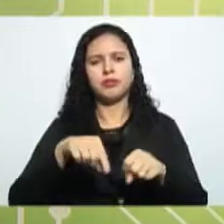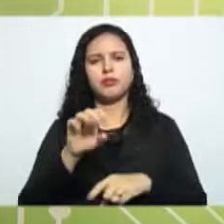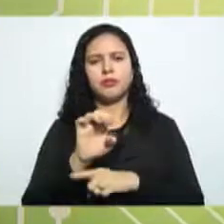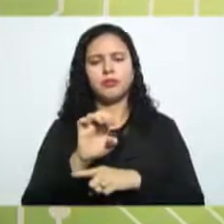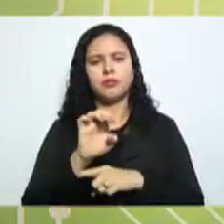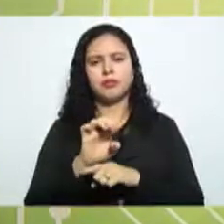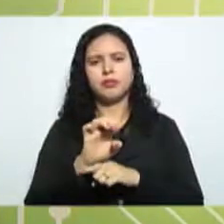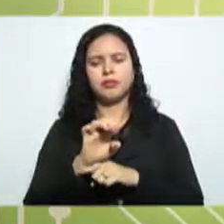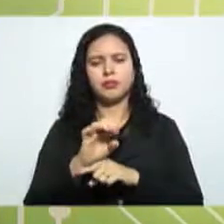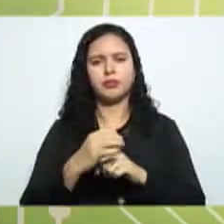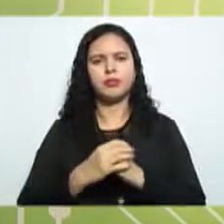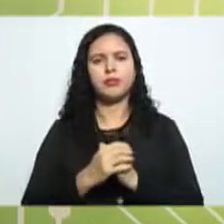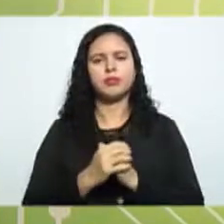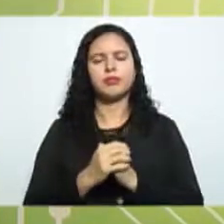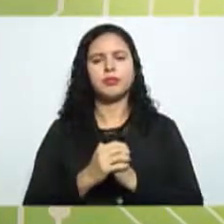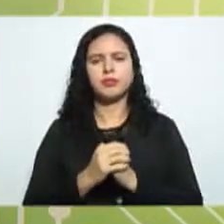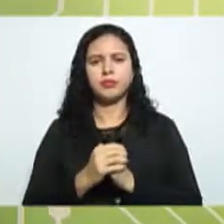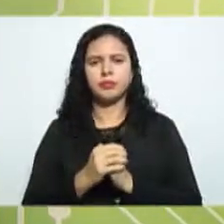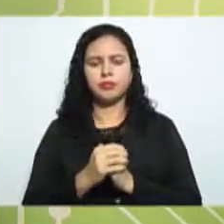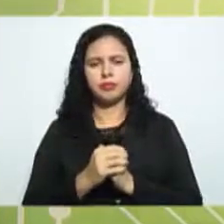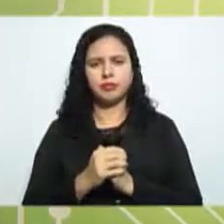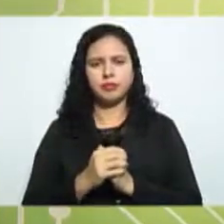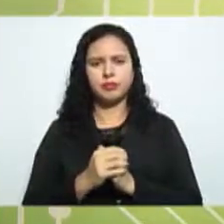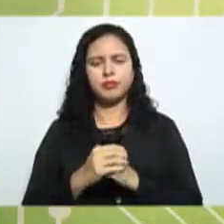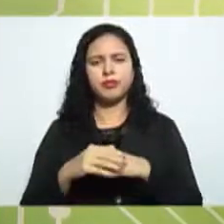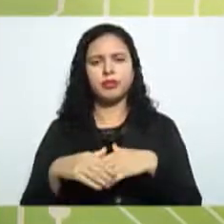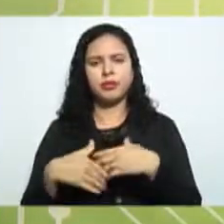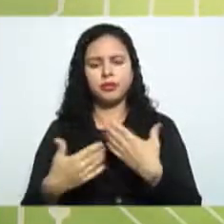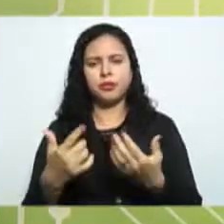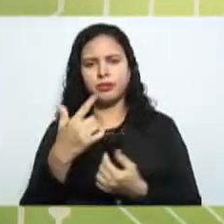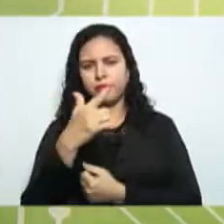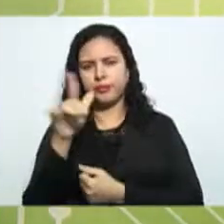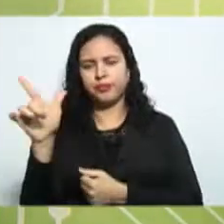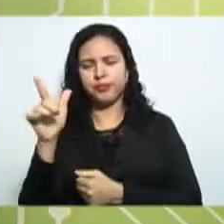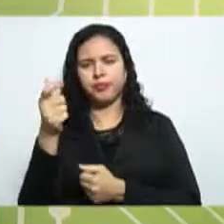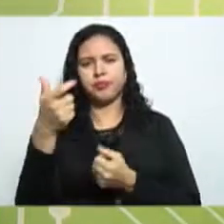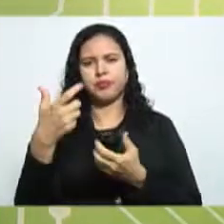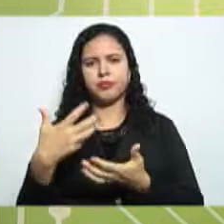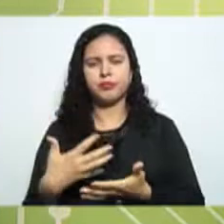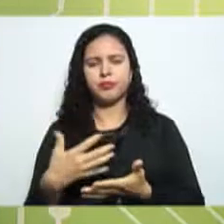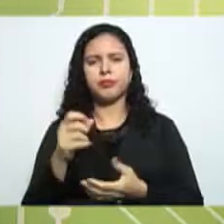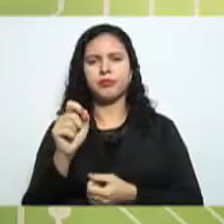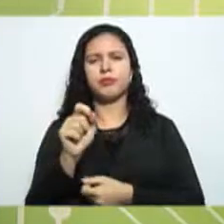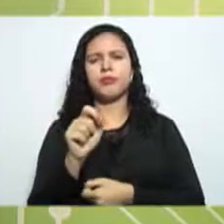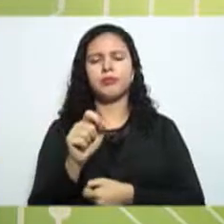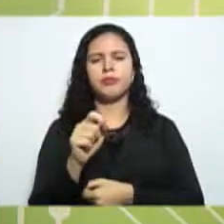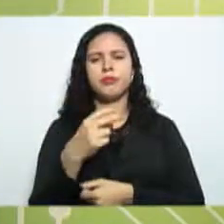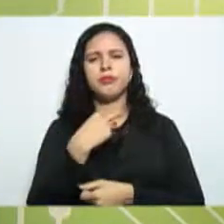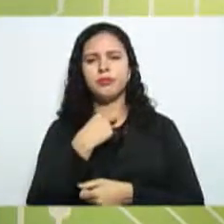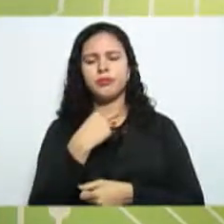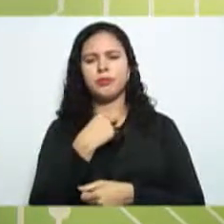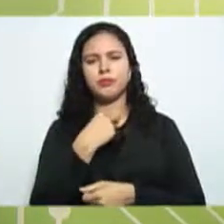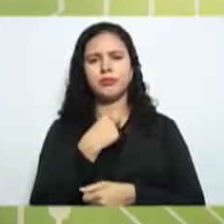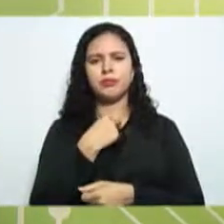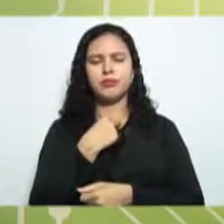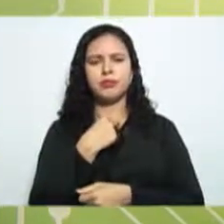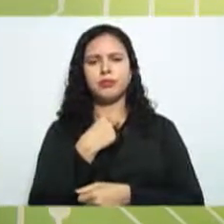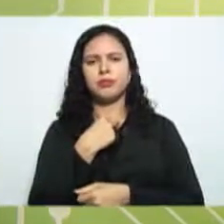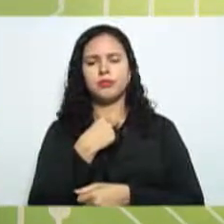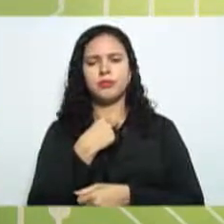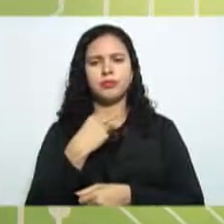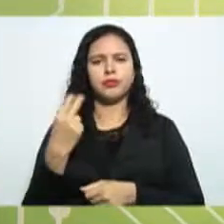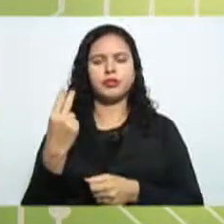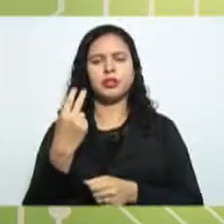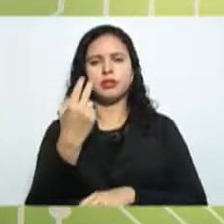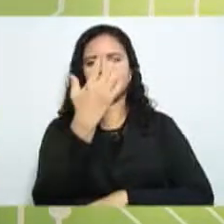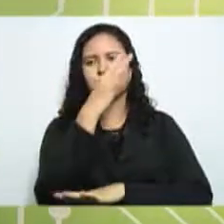muito sérias. E outras questões, quando a gente fala de ocupação, é que a ocupação ela não pode destruir o meio ambiente.